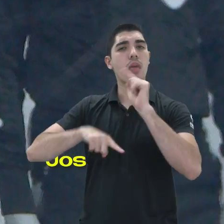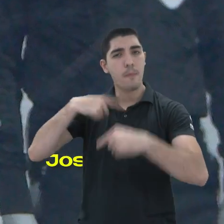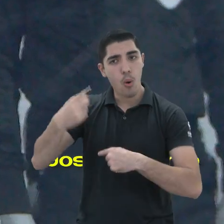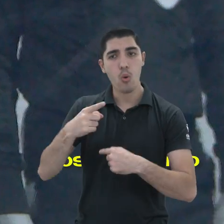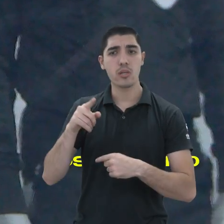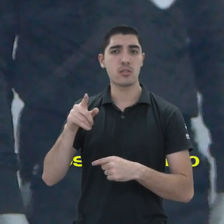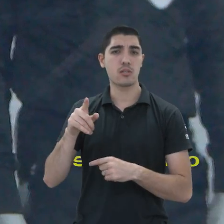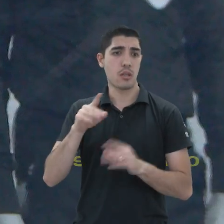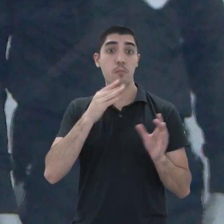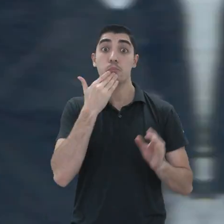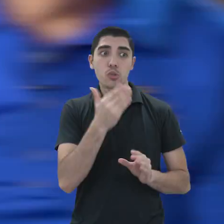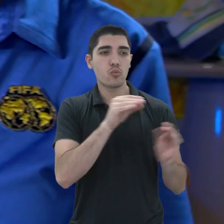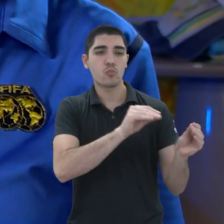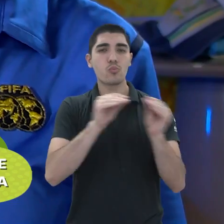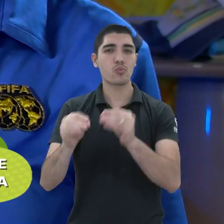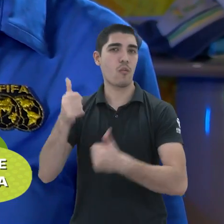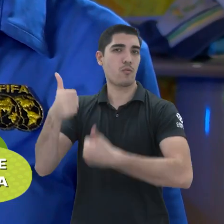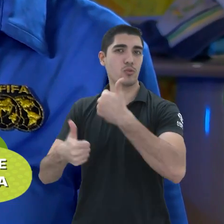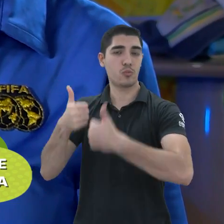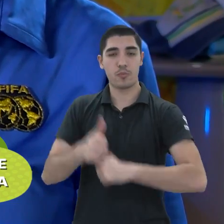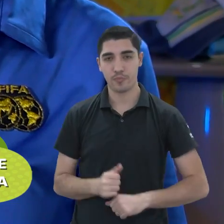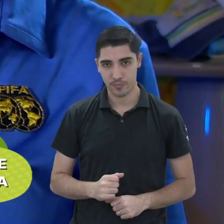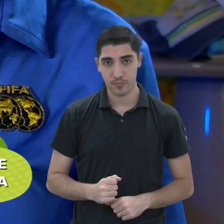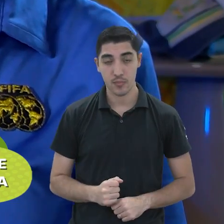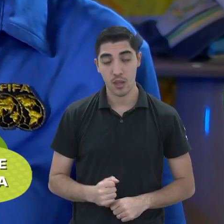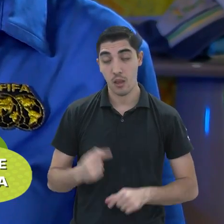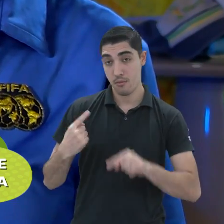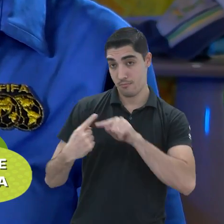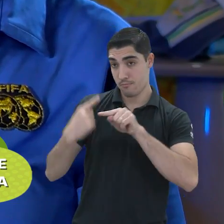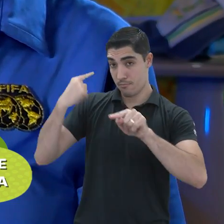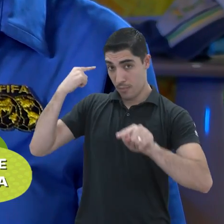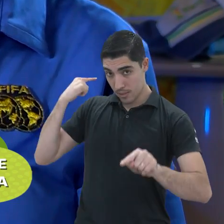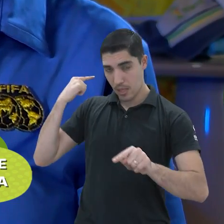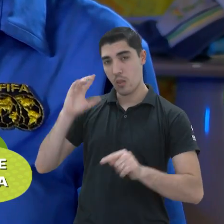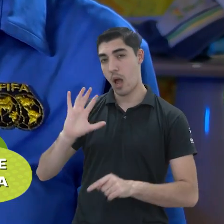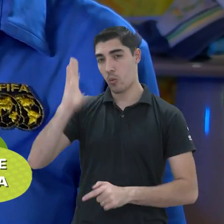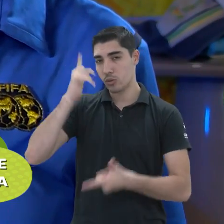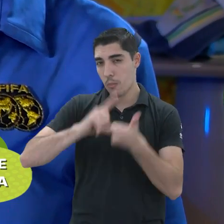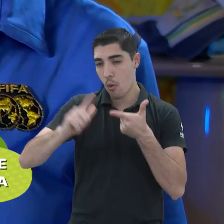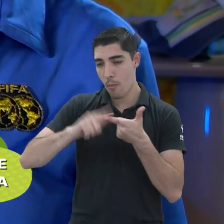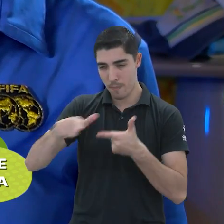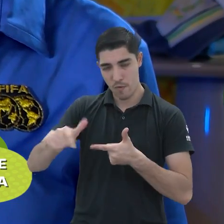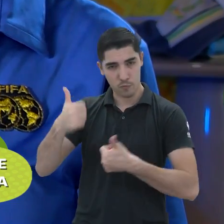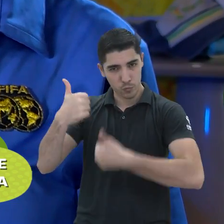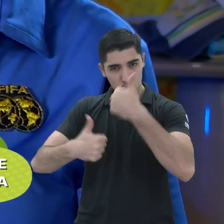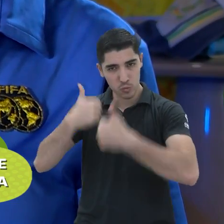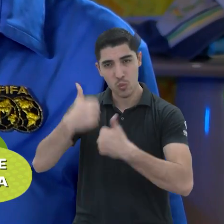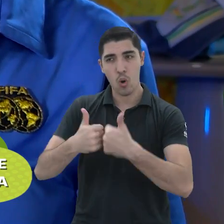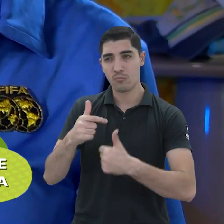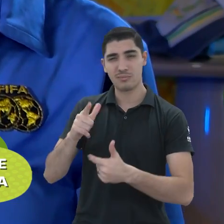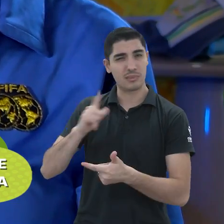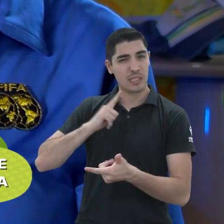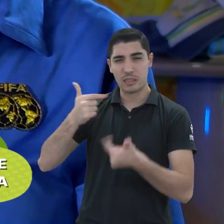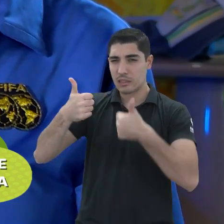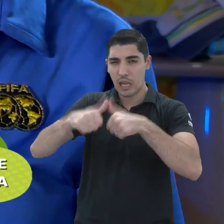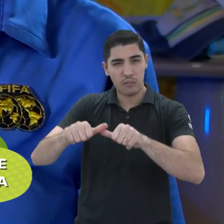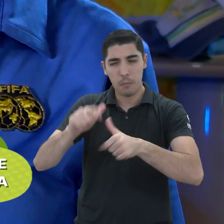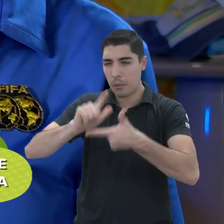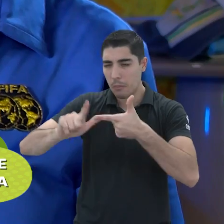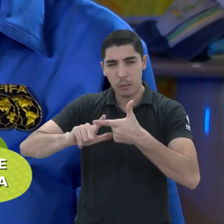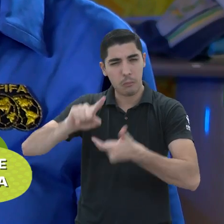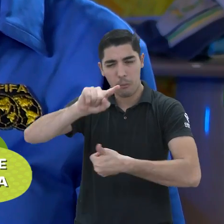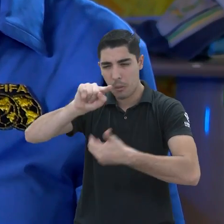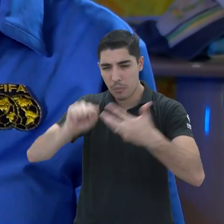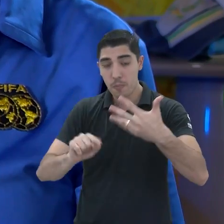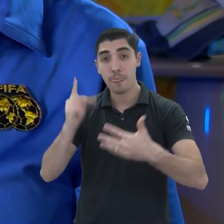renovação da arbitragem brasileira. Aí houve uma crise no futebol que precisaram renovar. Então foram